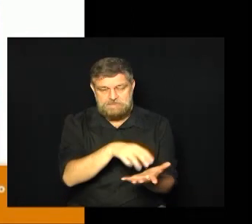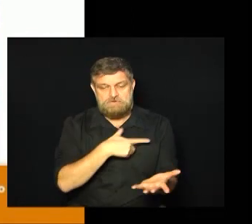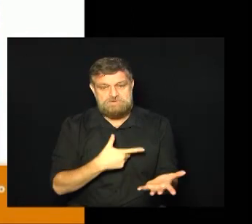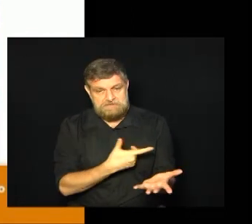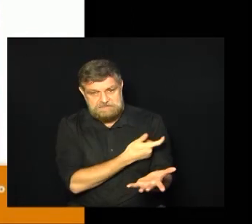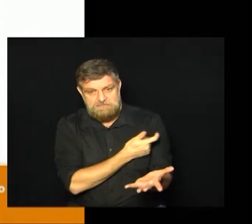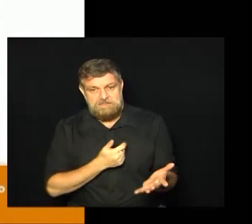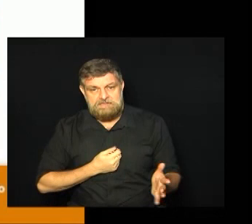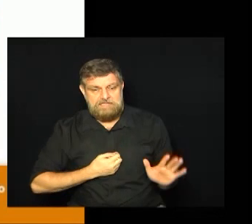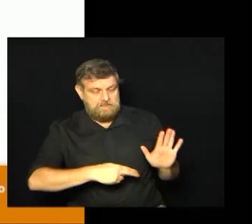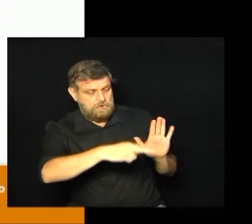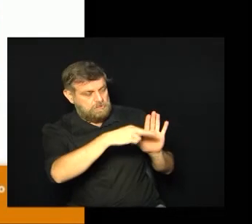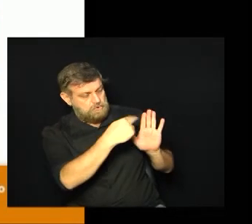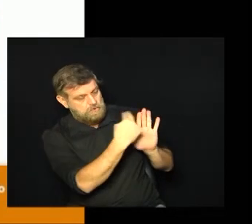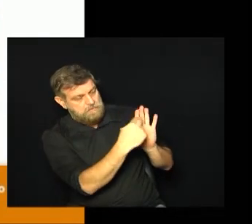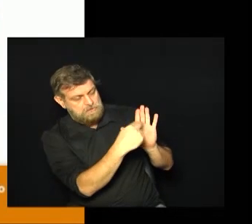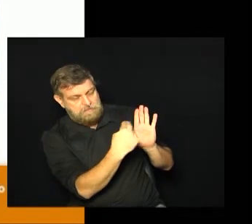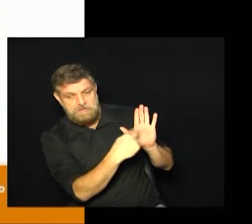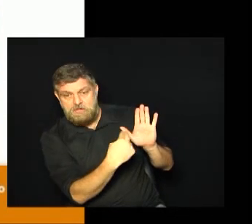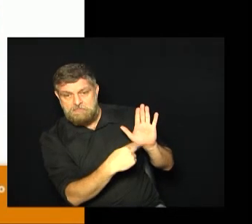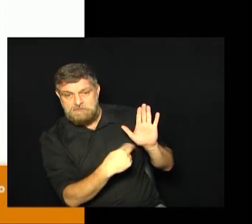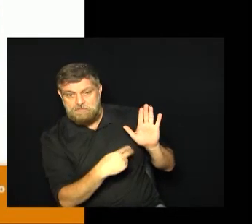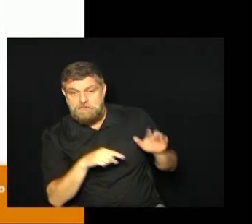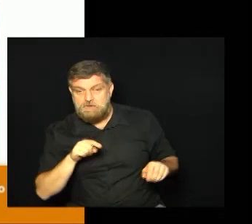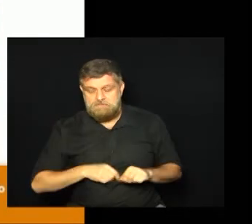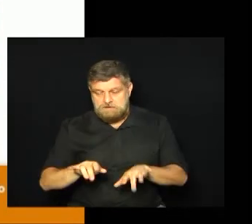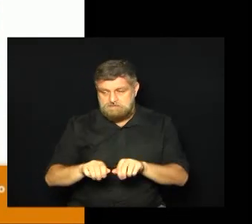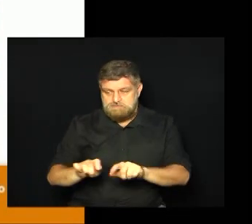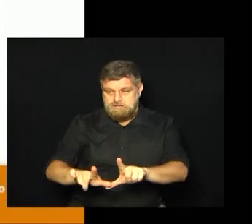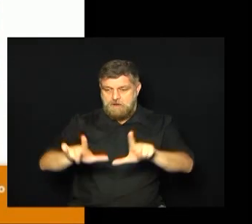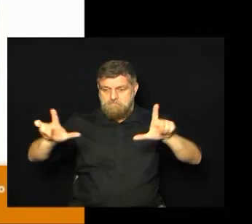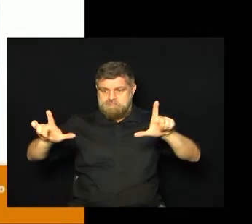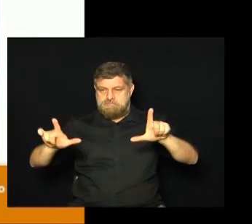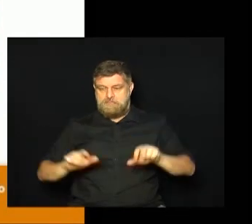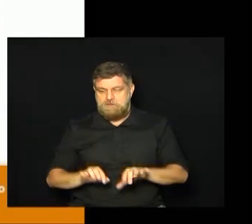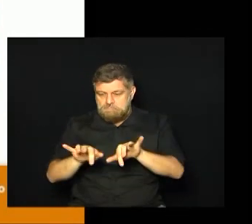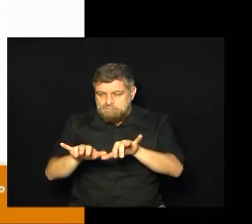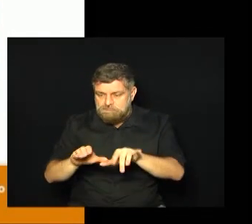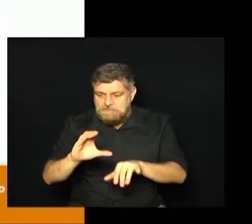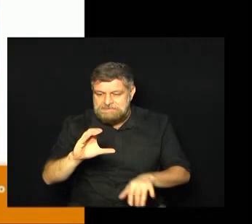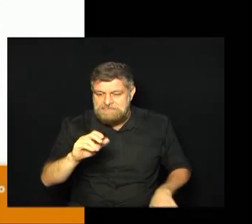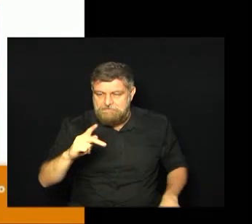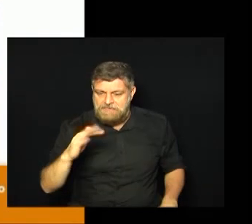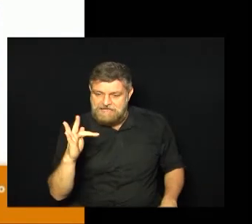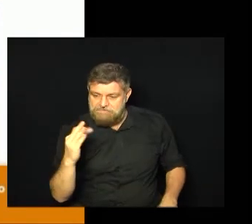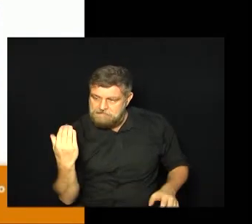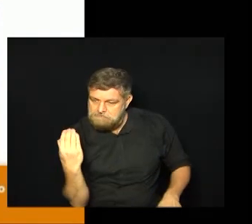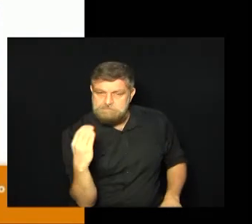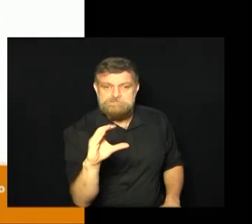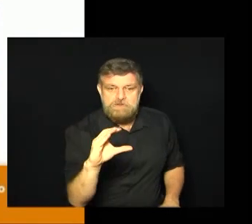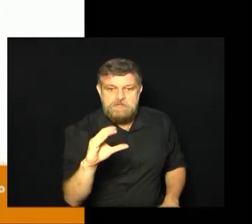Tem a relação também, inclusive quando você abre para fazer esse agendamento e coloca o CPF, que é um dos